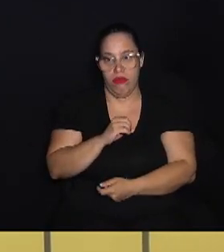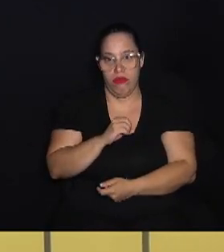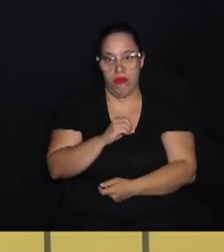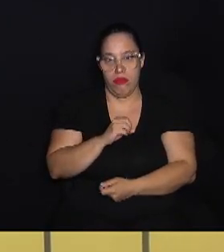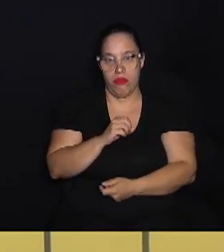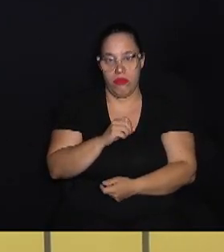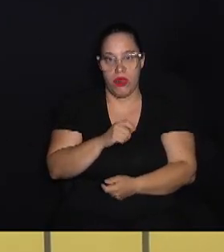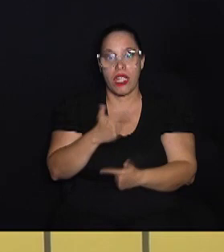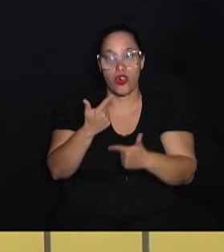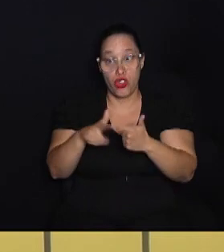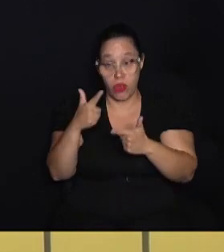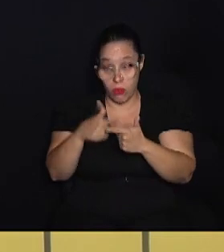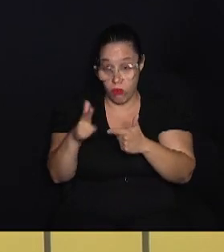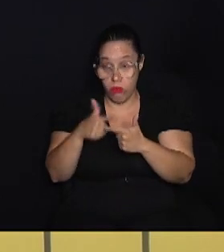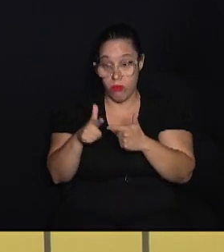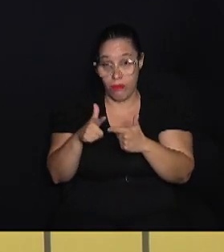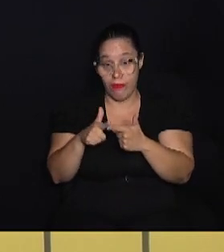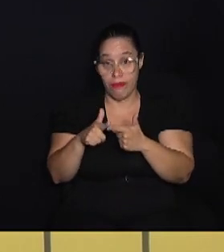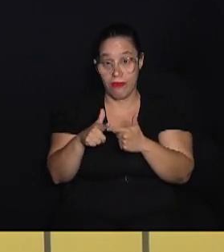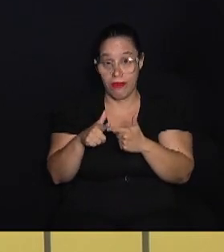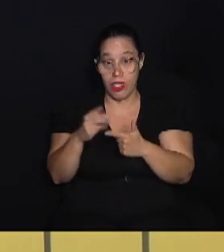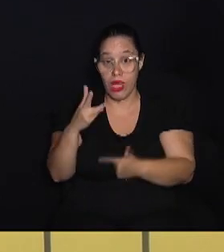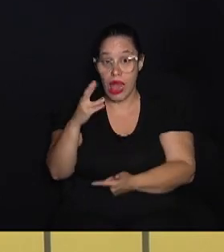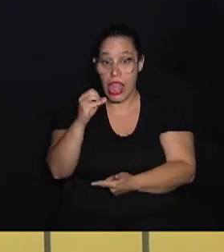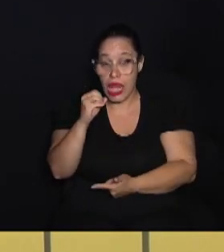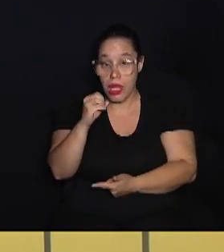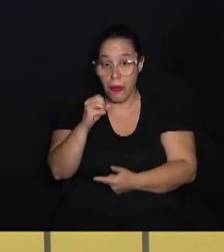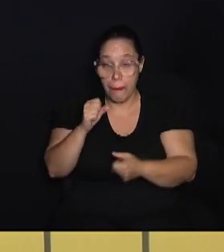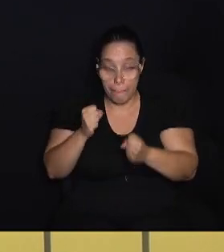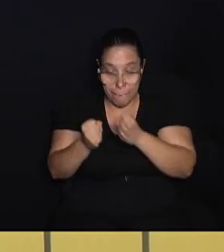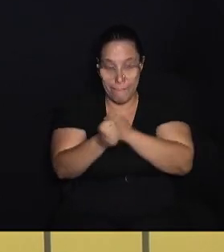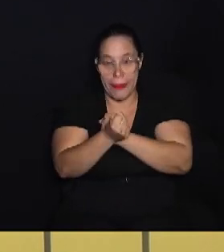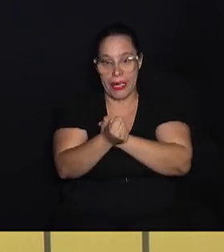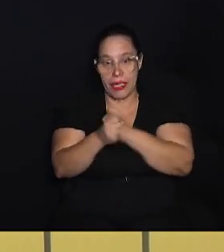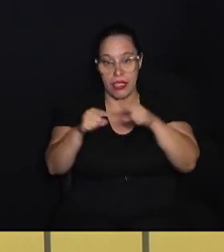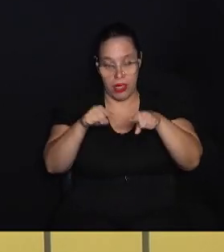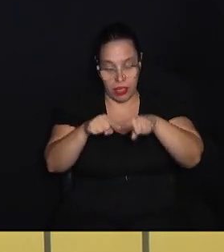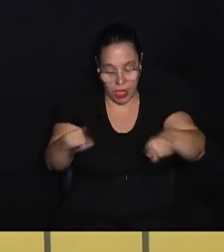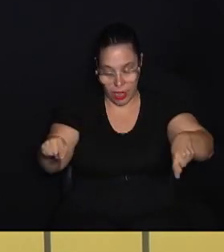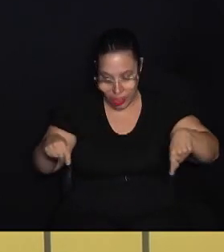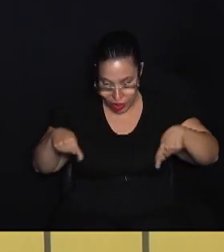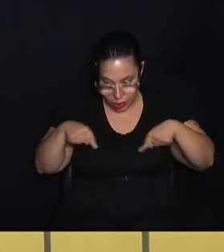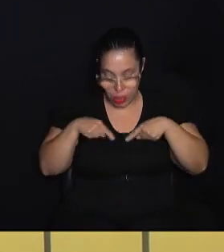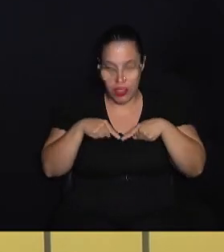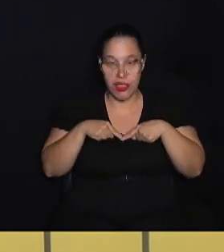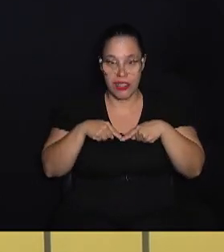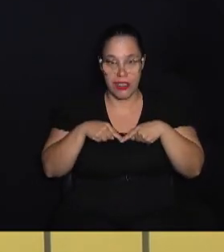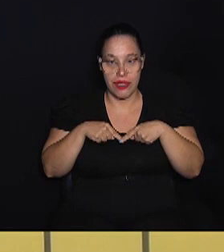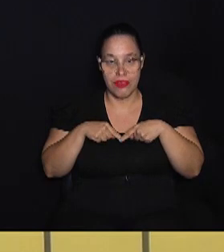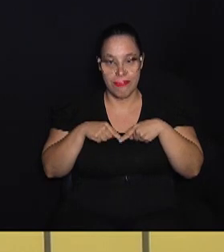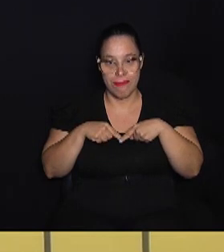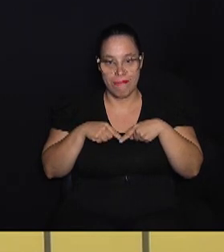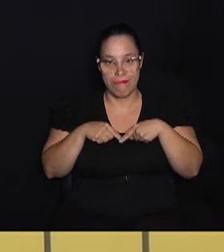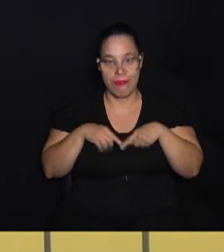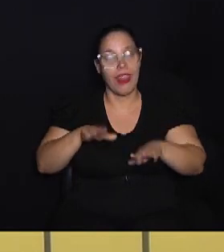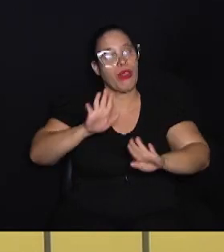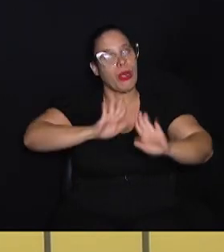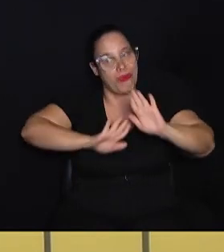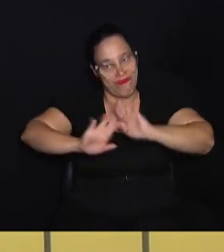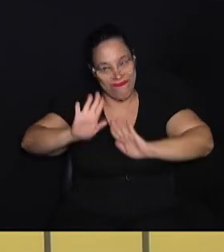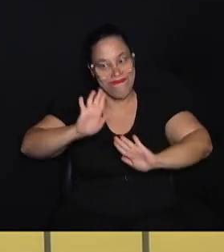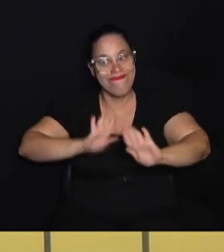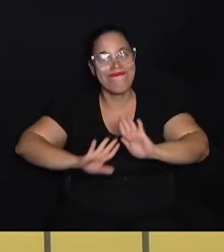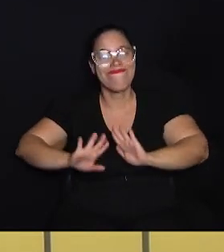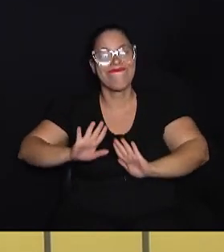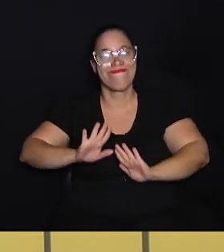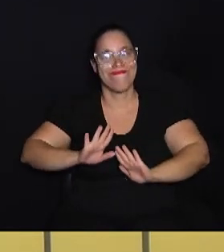tiver problema dela ficar 30 anos presa com a área dela, ela vai tomar mais cuidado. Sim. Então